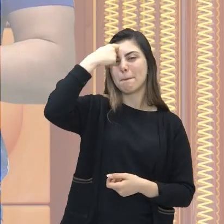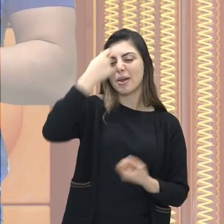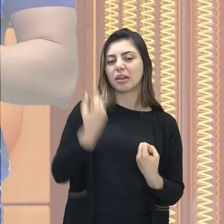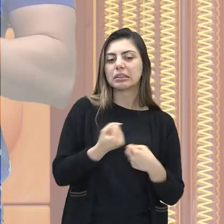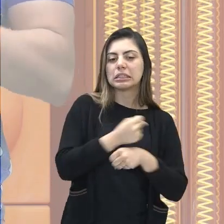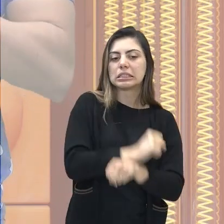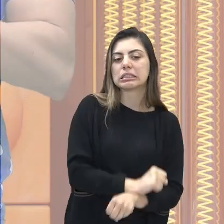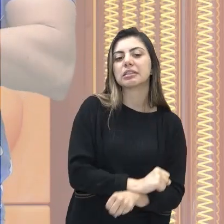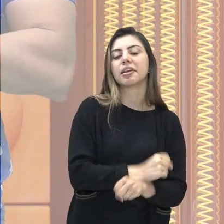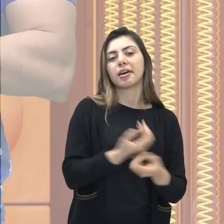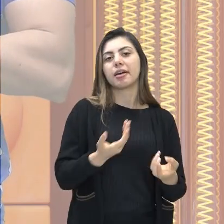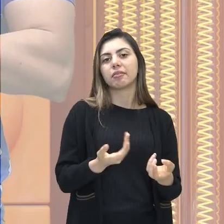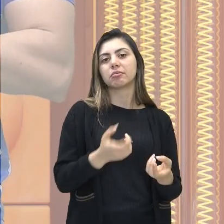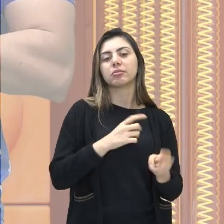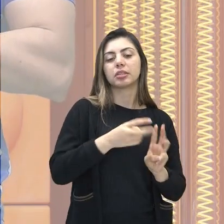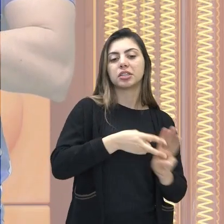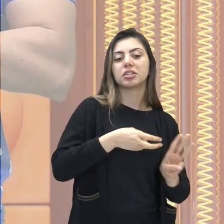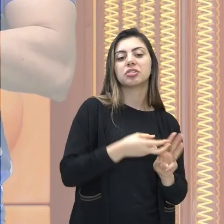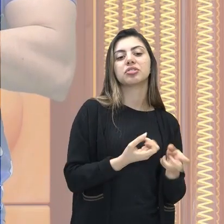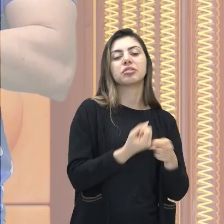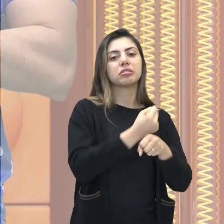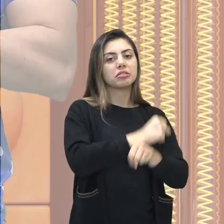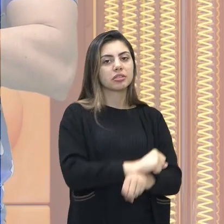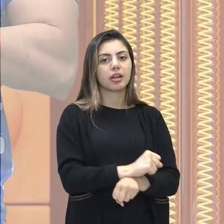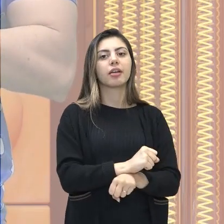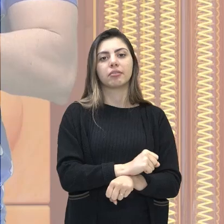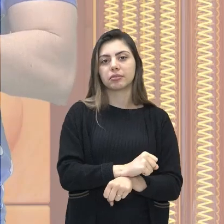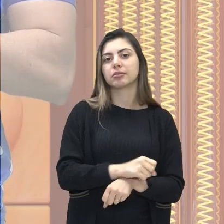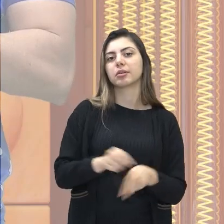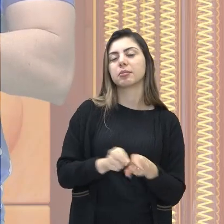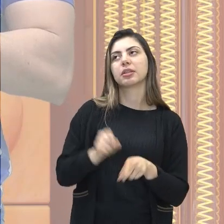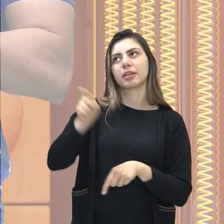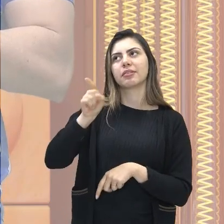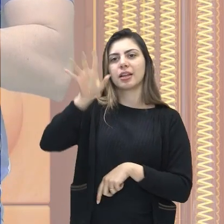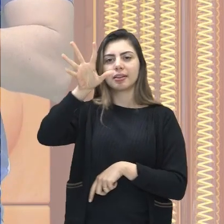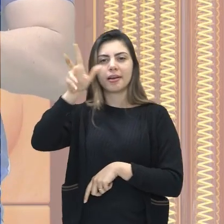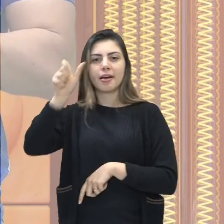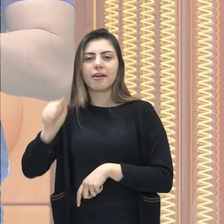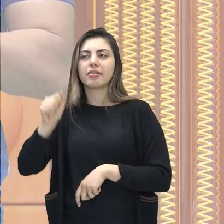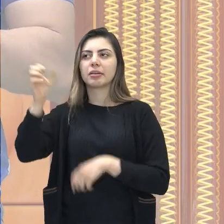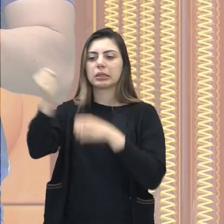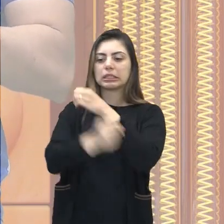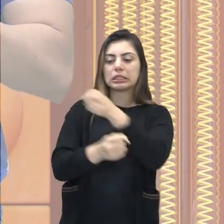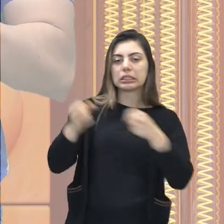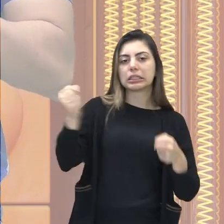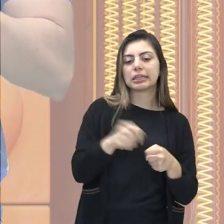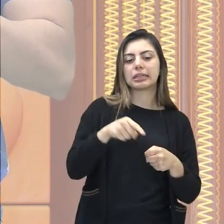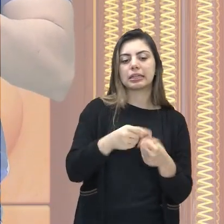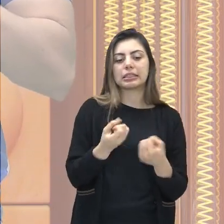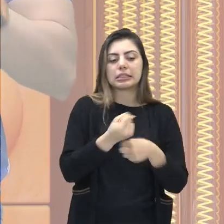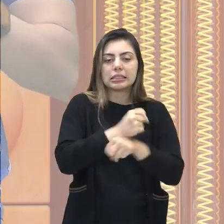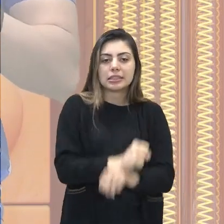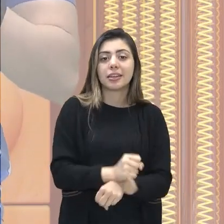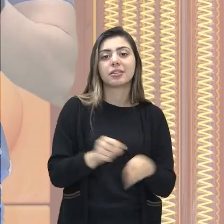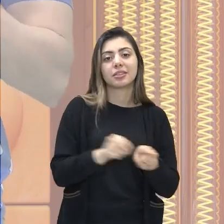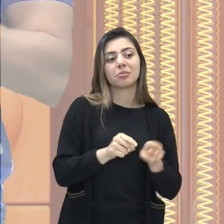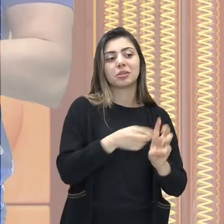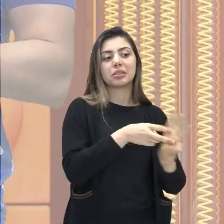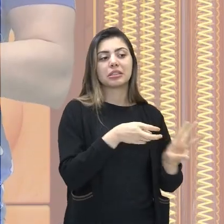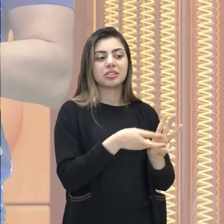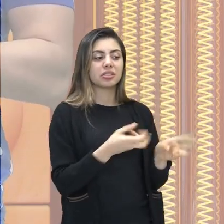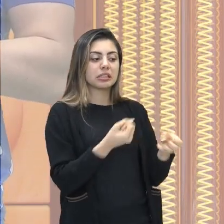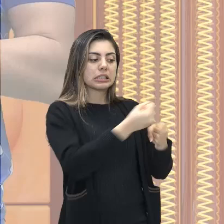por exploração, tanto de negros africanos que vieram para cá escravizados, né? E também também os indígenas. Eles